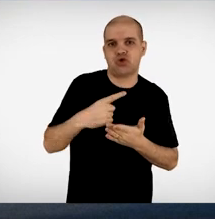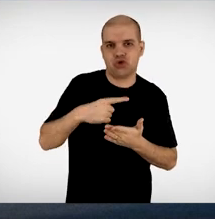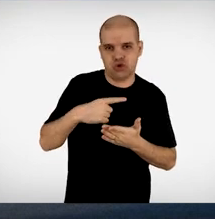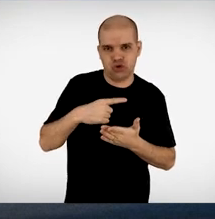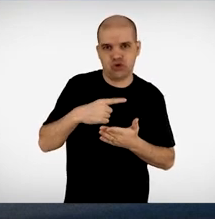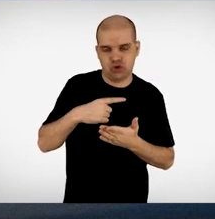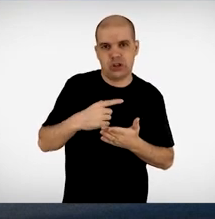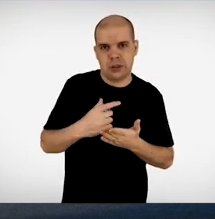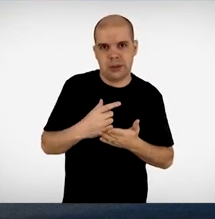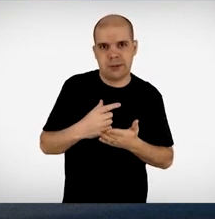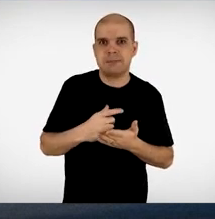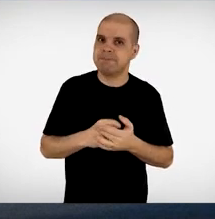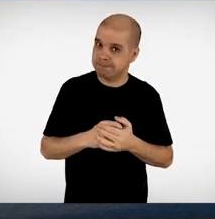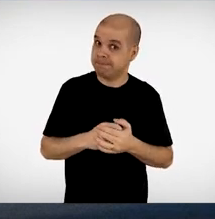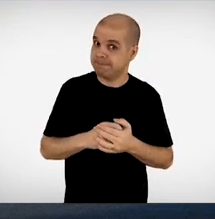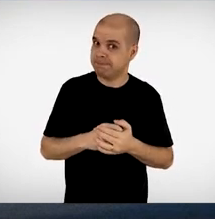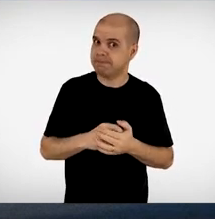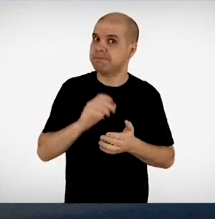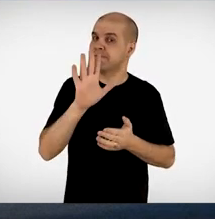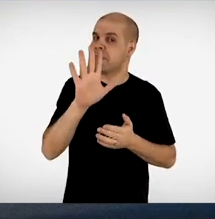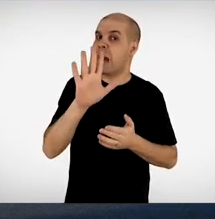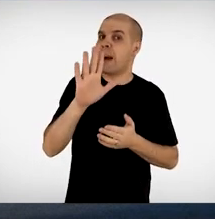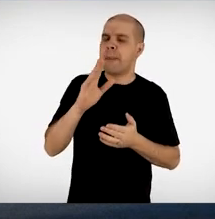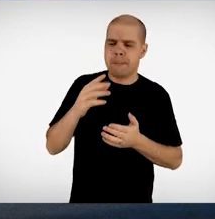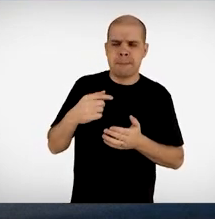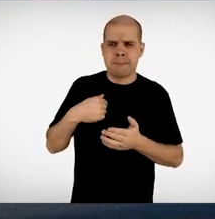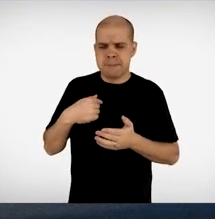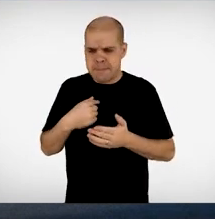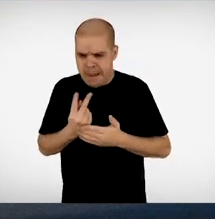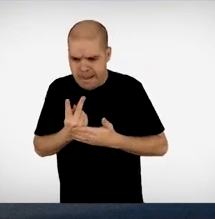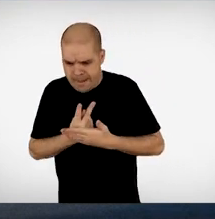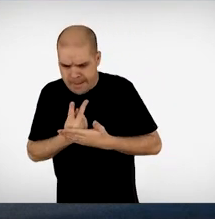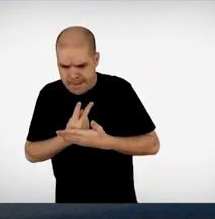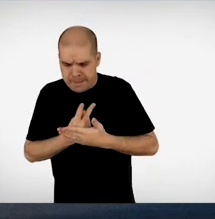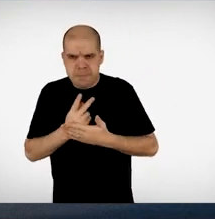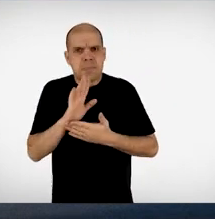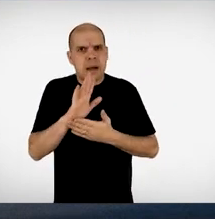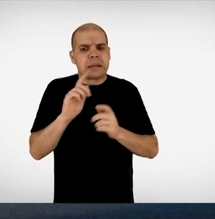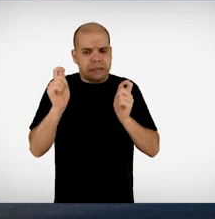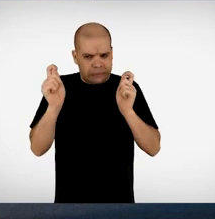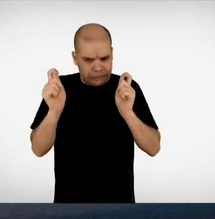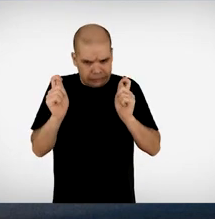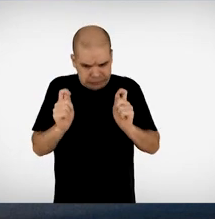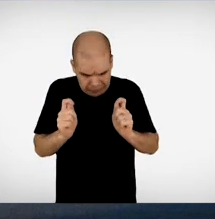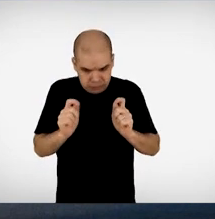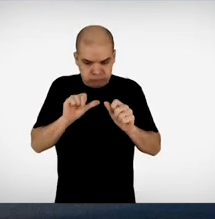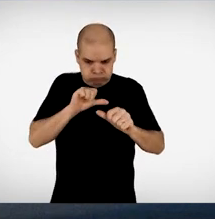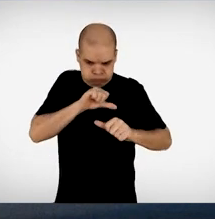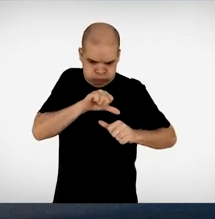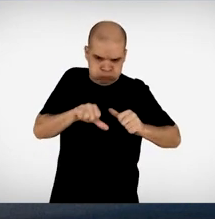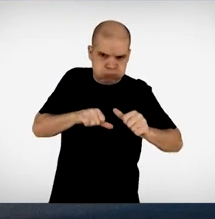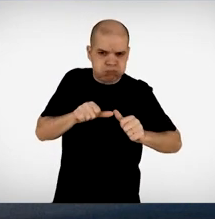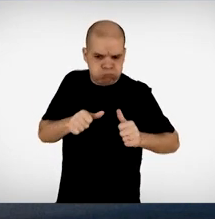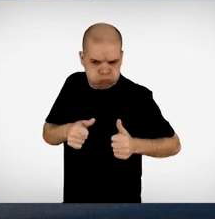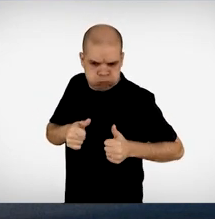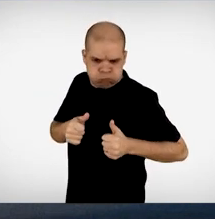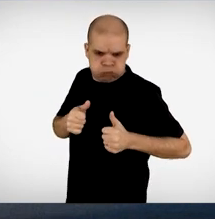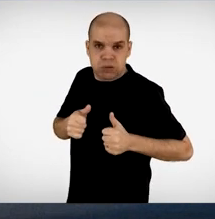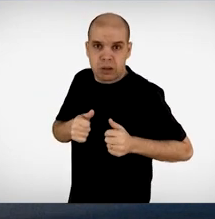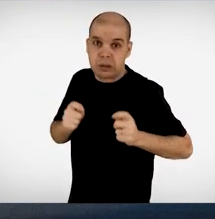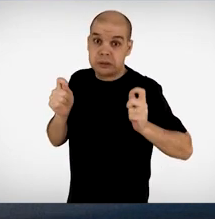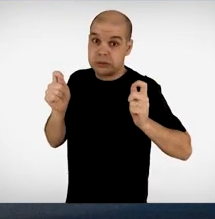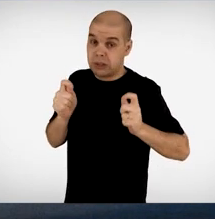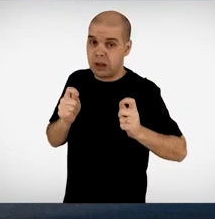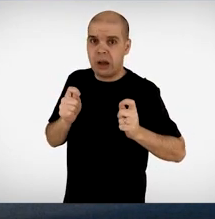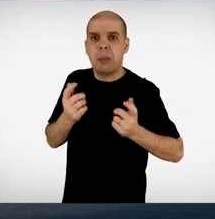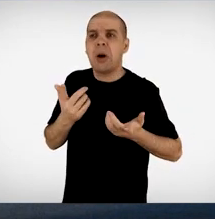ele diz que, então, todo sujeito tem em si a potência de se tornar tudo que um ser humano pode se tornar. E como que isso